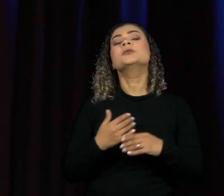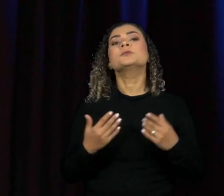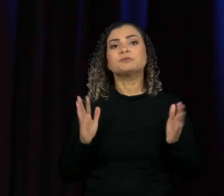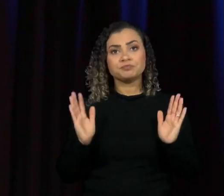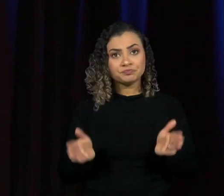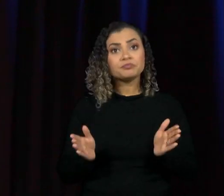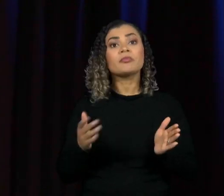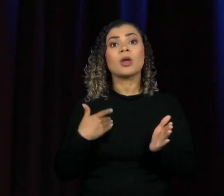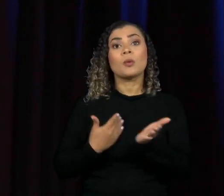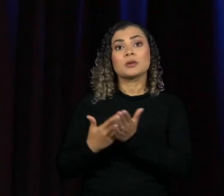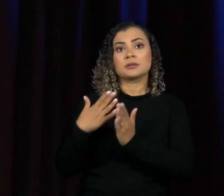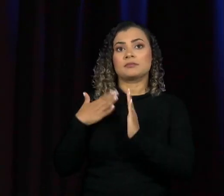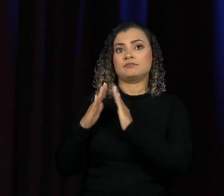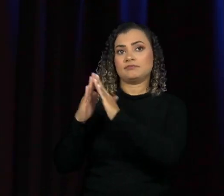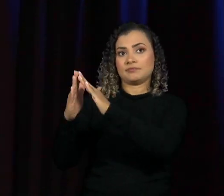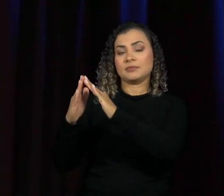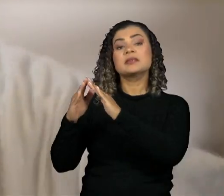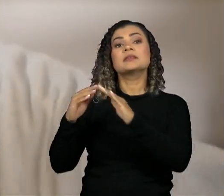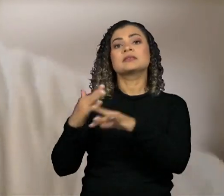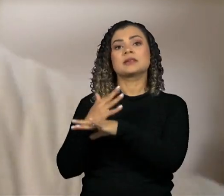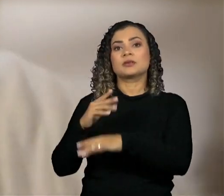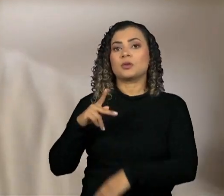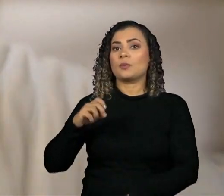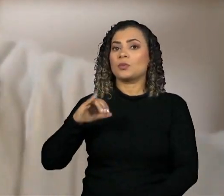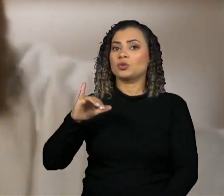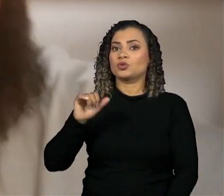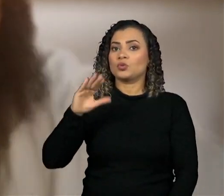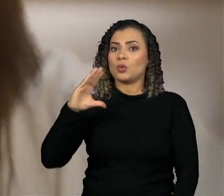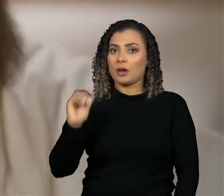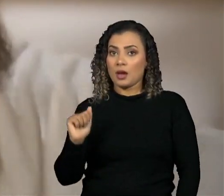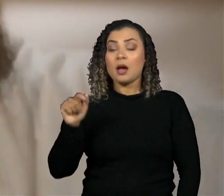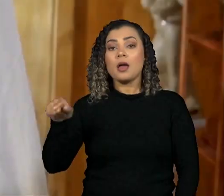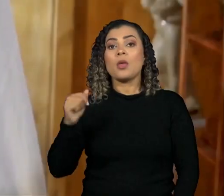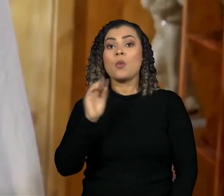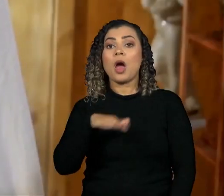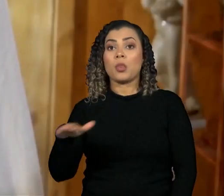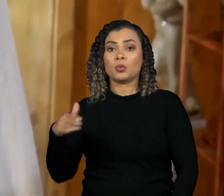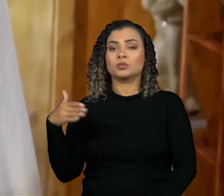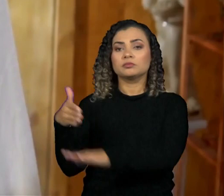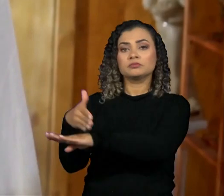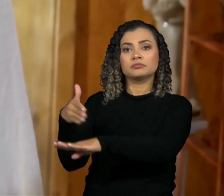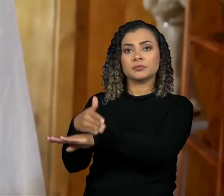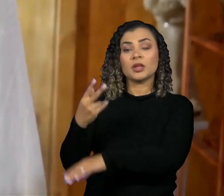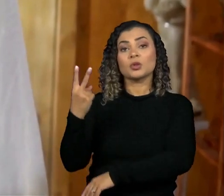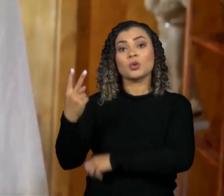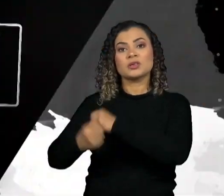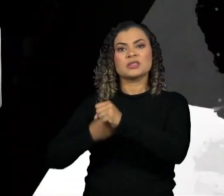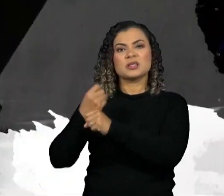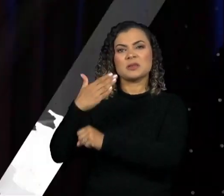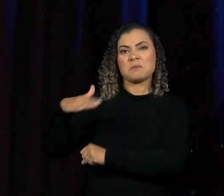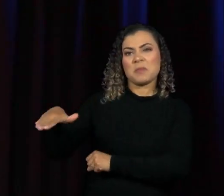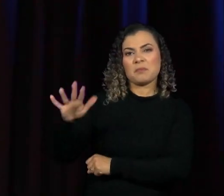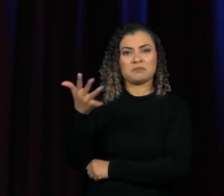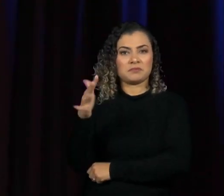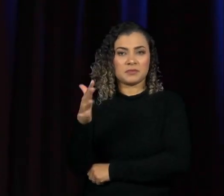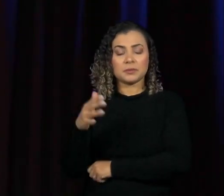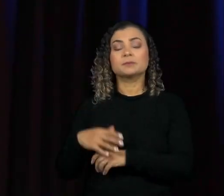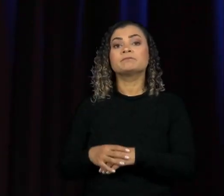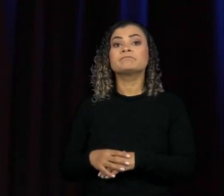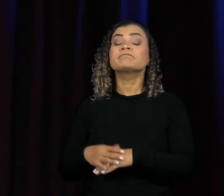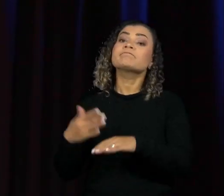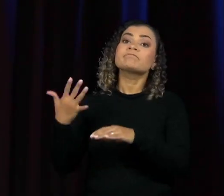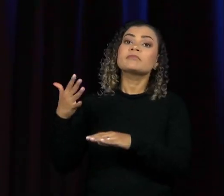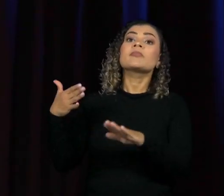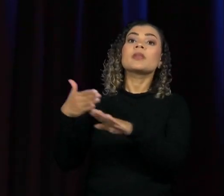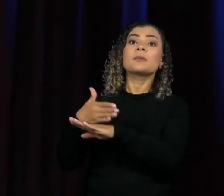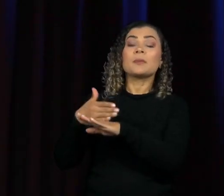na comunidade que eu participo, na cidade de Pojuca. E aí eu fui aluno desse projeto durante 2 anos e meio. Praticamente assim, no meio